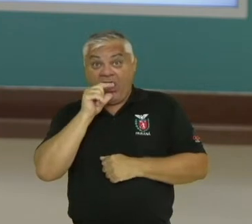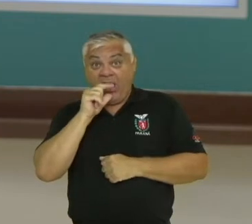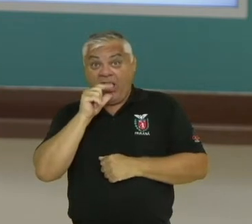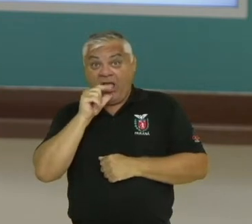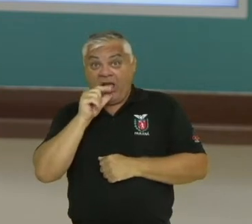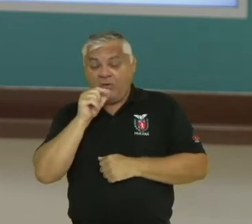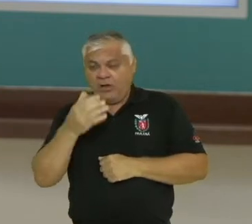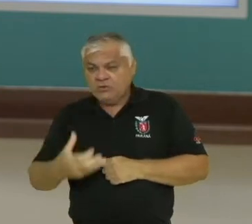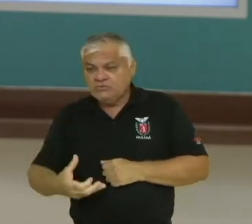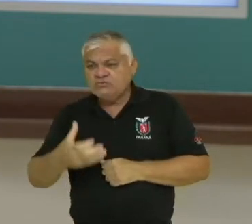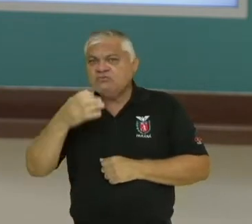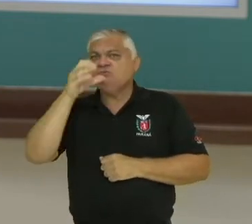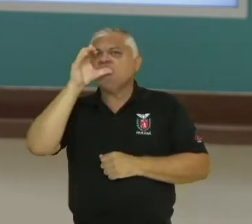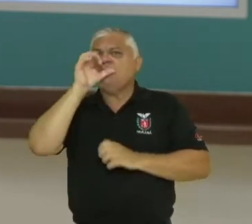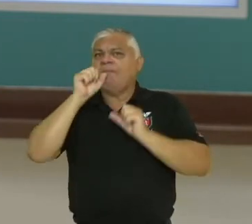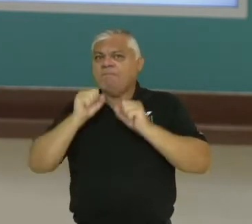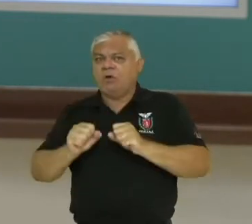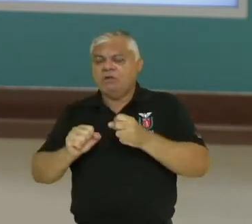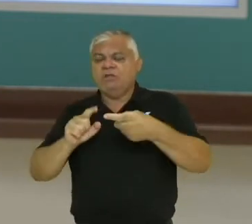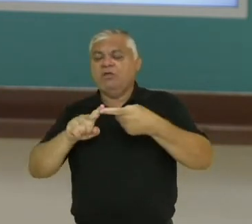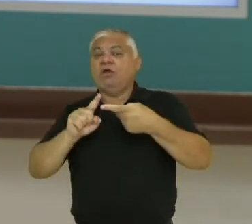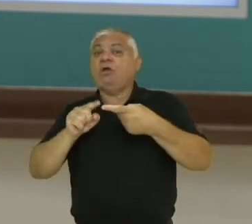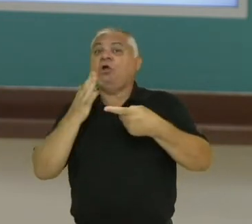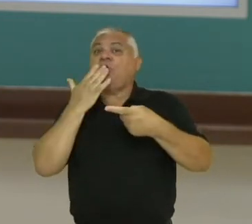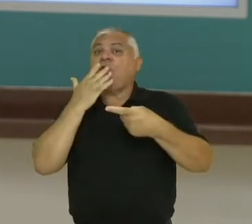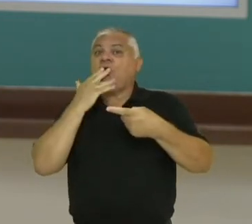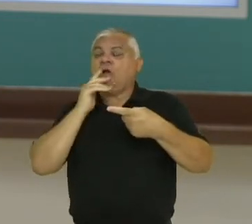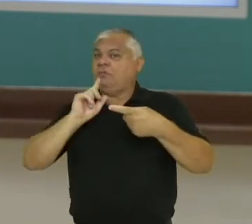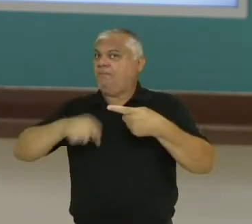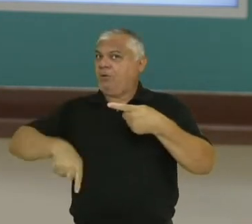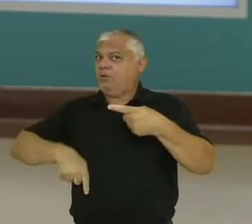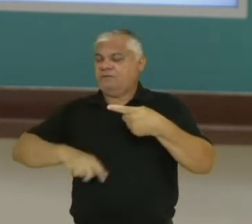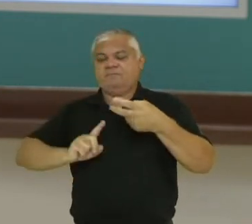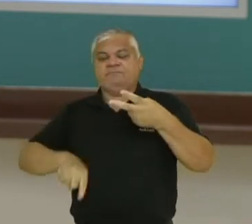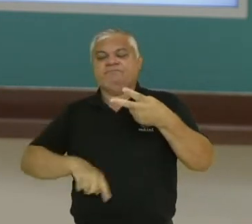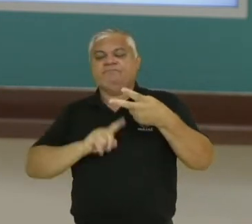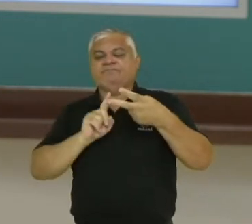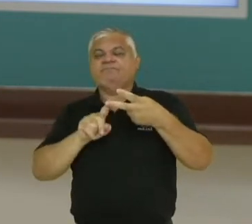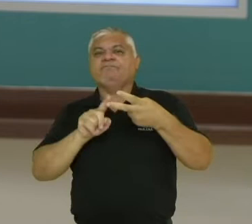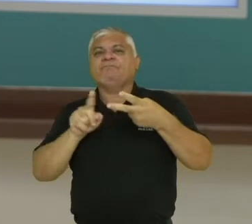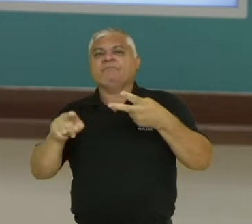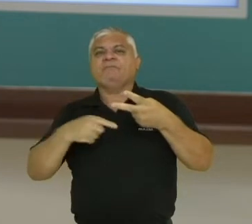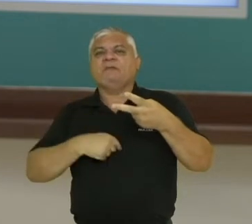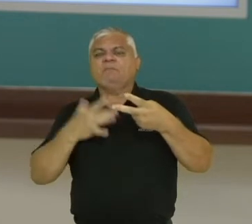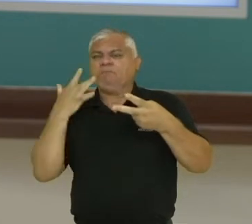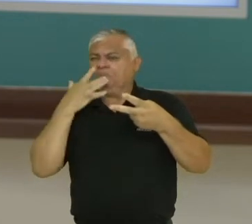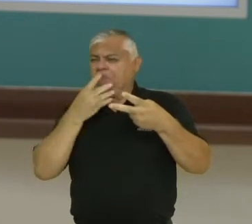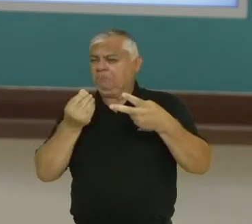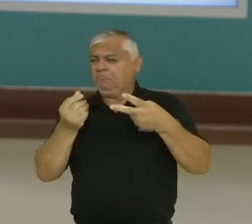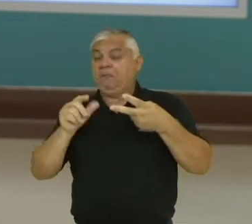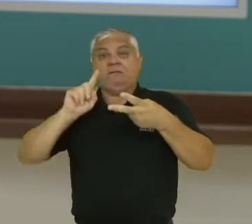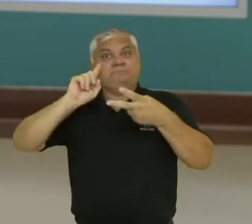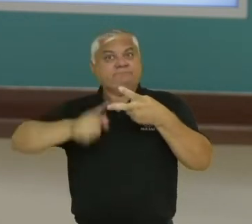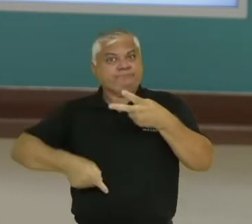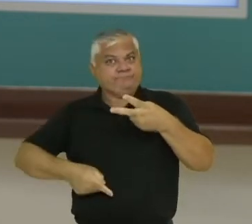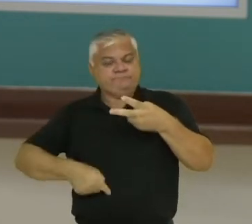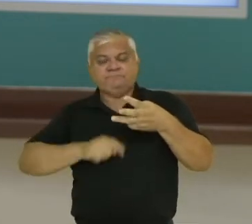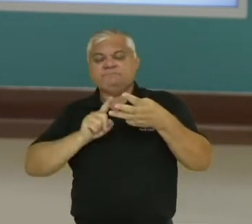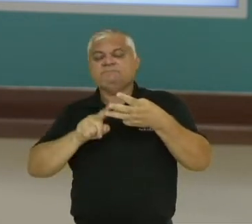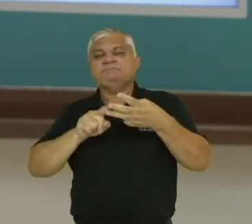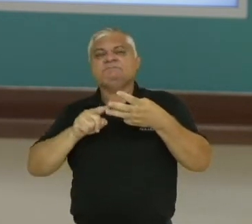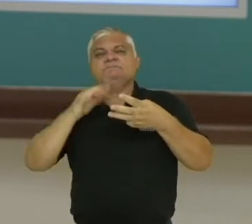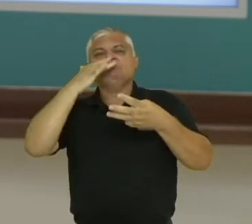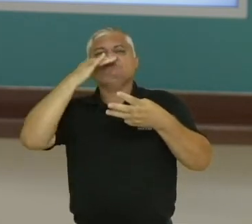consumo não pode ter cor, incolor, não pode ter gosto e não pode ter